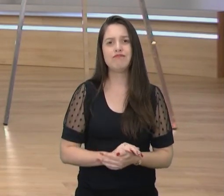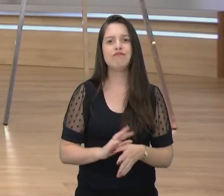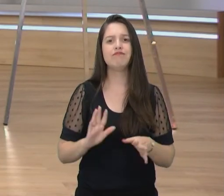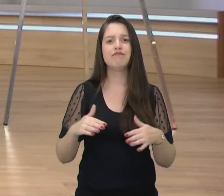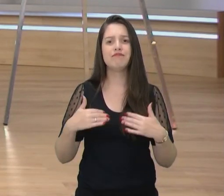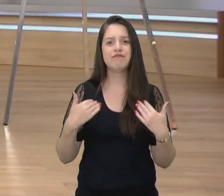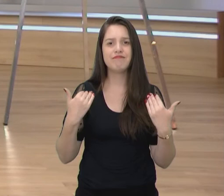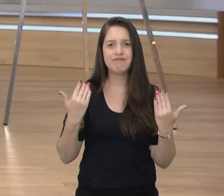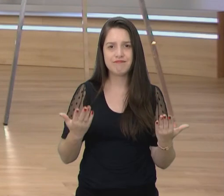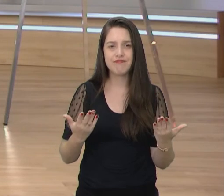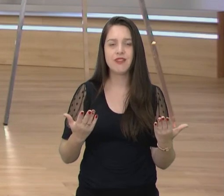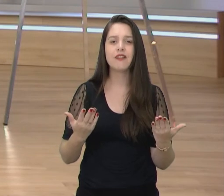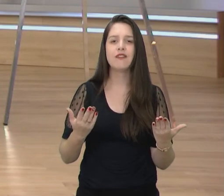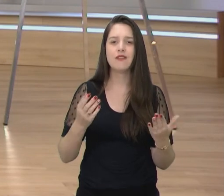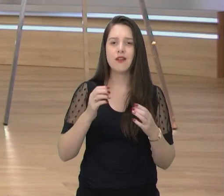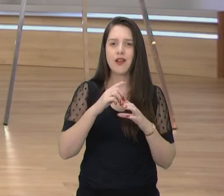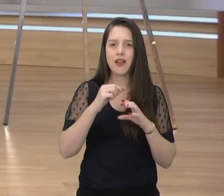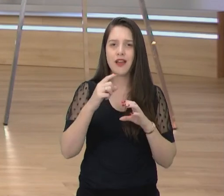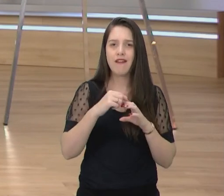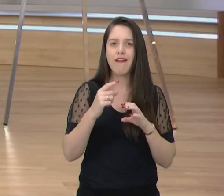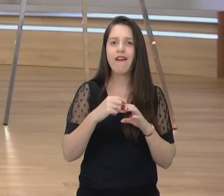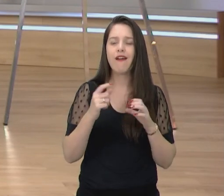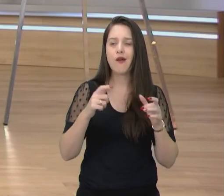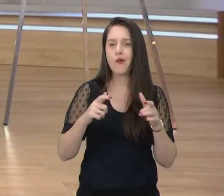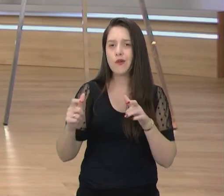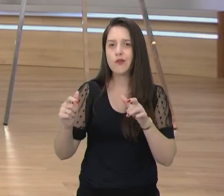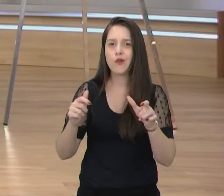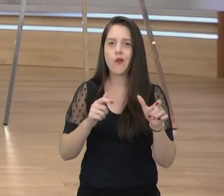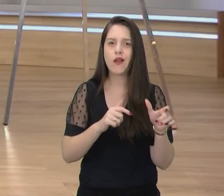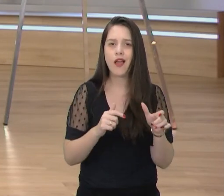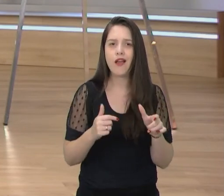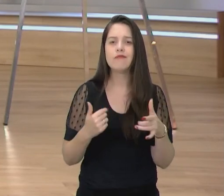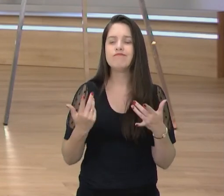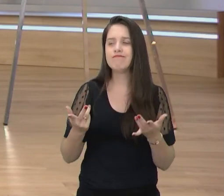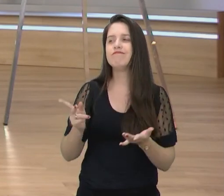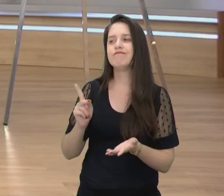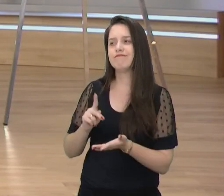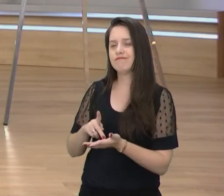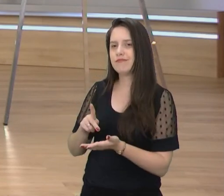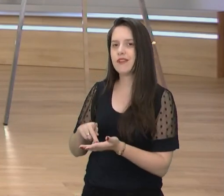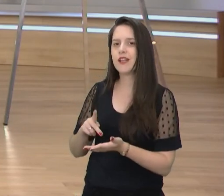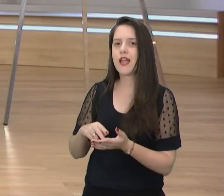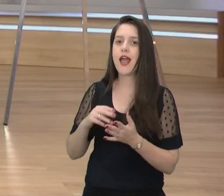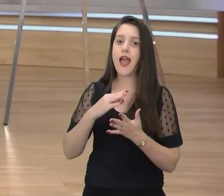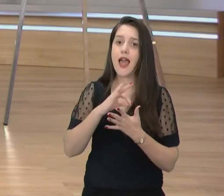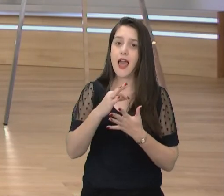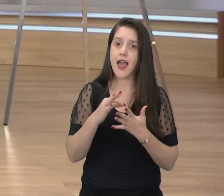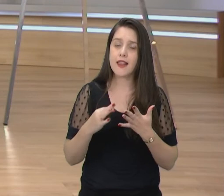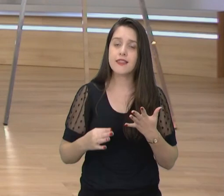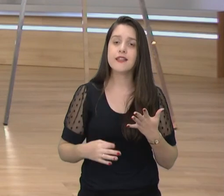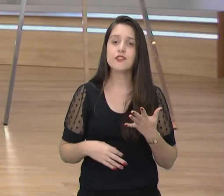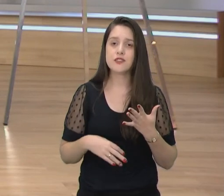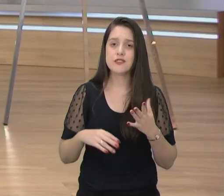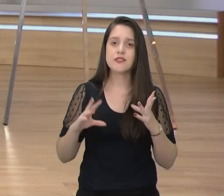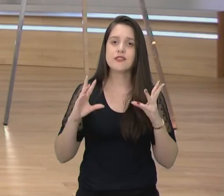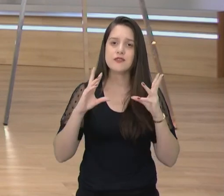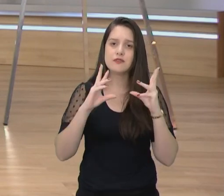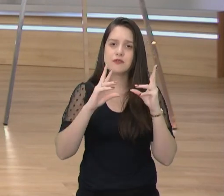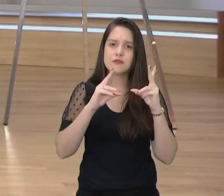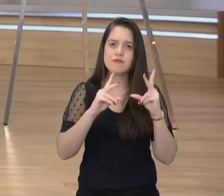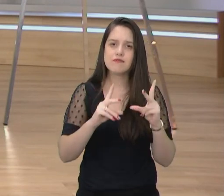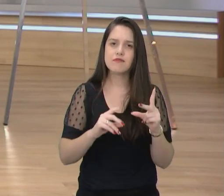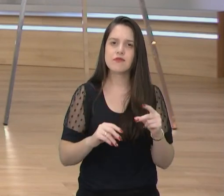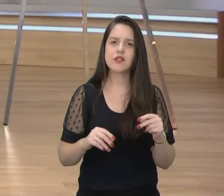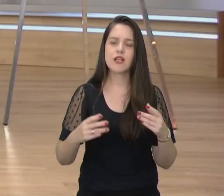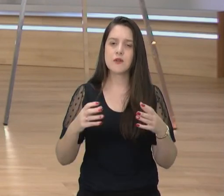do empreendimento. Local ruim, estava muito longe do centro. É verdade. Então, ó, duas características. Estou falando disso, gente, porque a nossa aula, o sentido